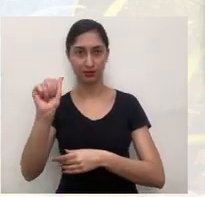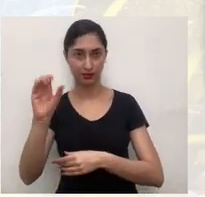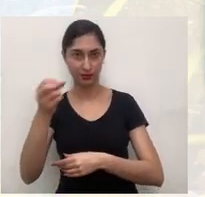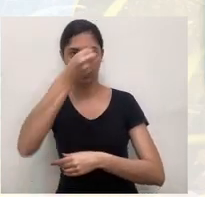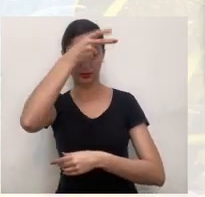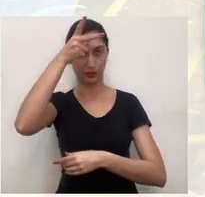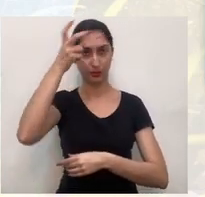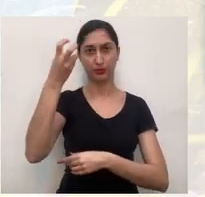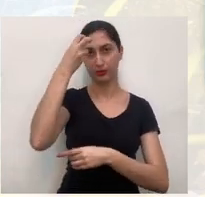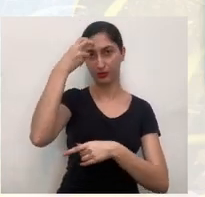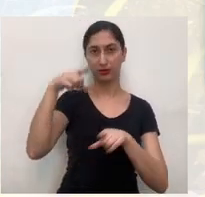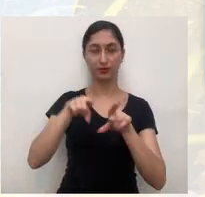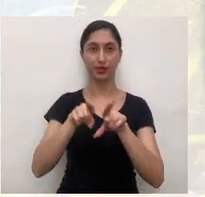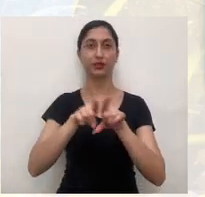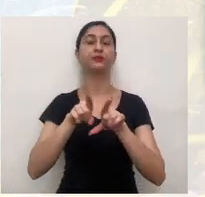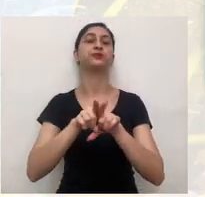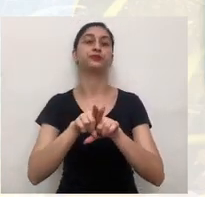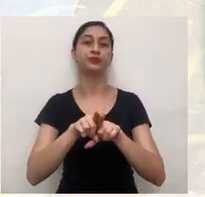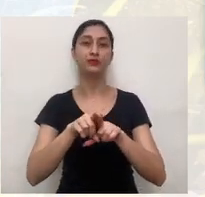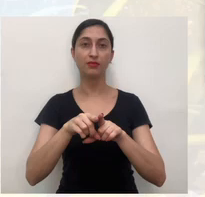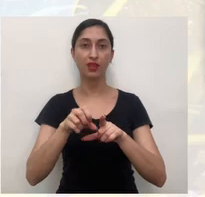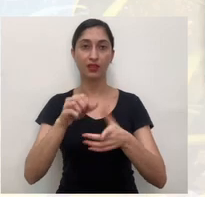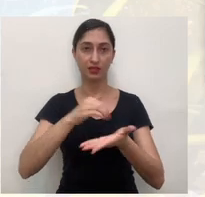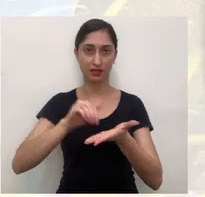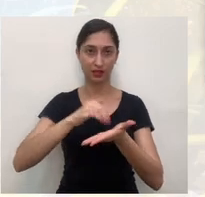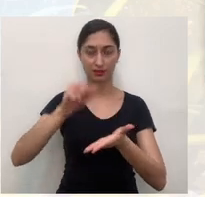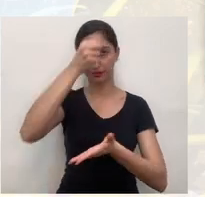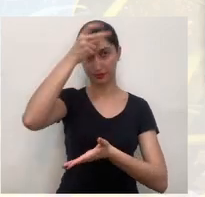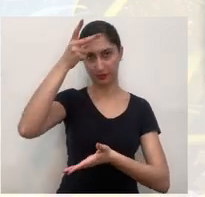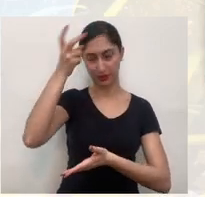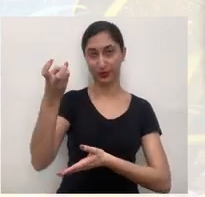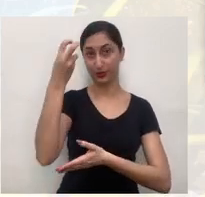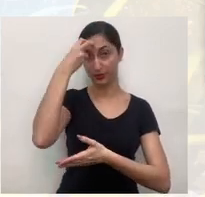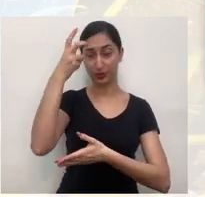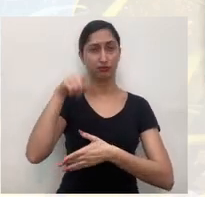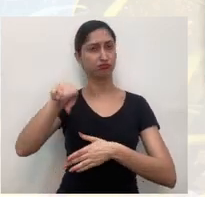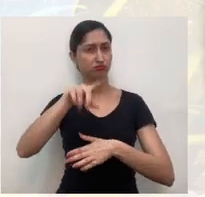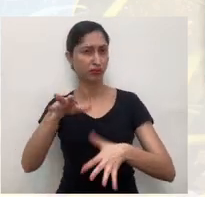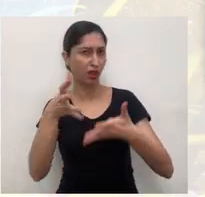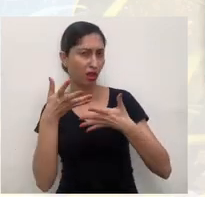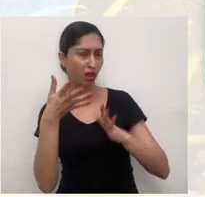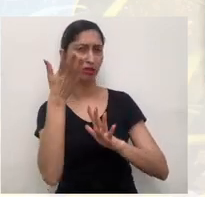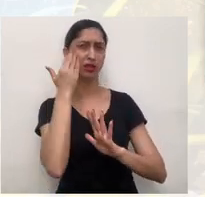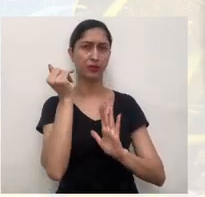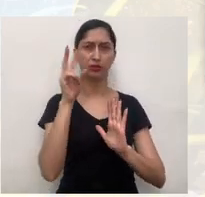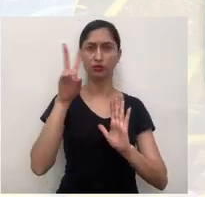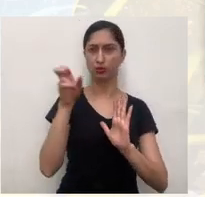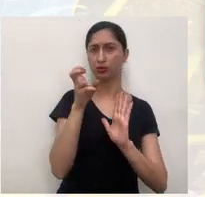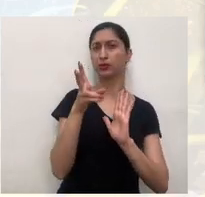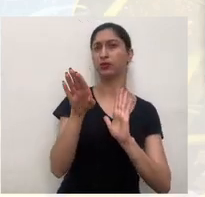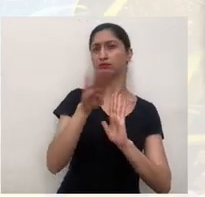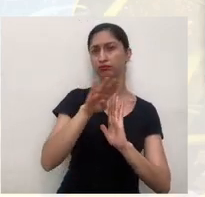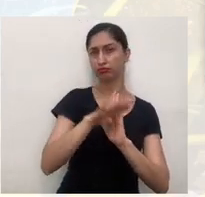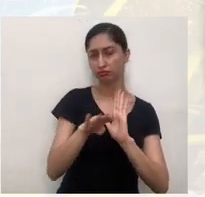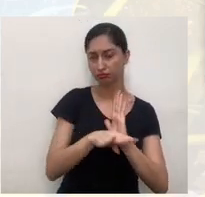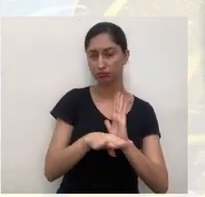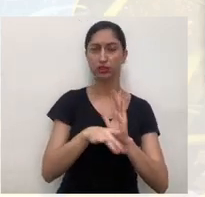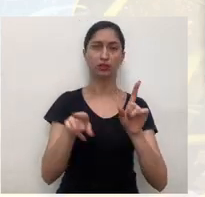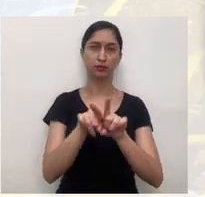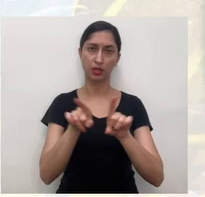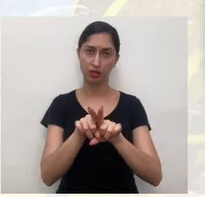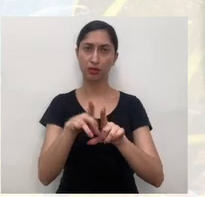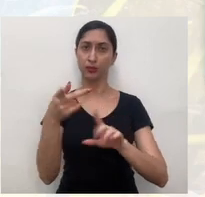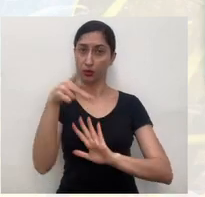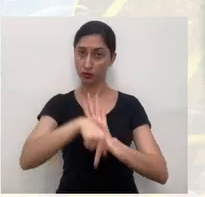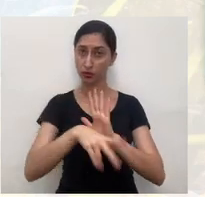Cultura. Se alguém tiver interessado em saber mais sobre a grade de programação, sobre esse projeto, basta acessar a